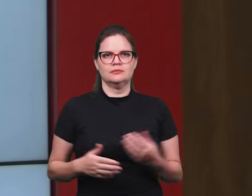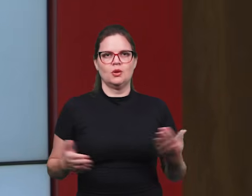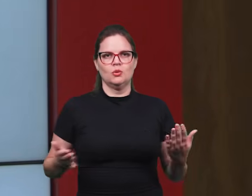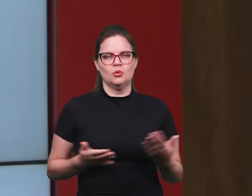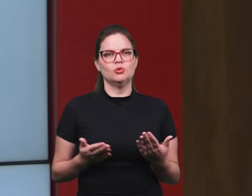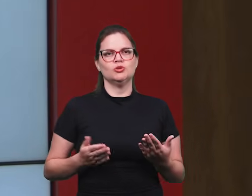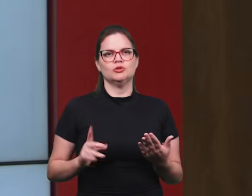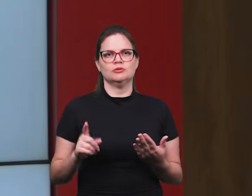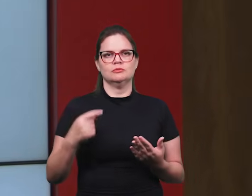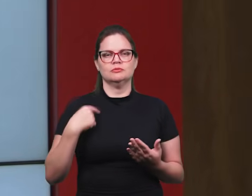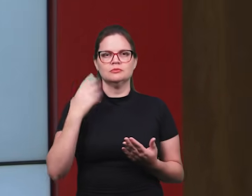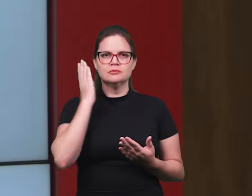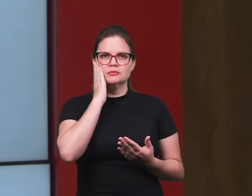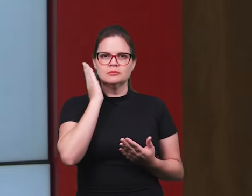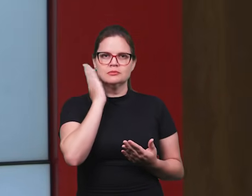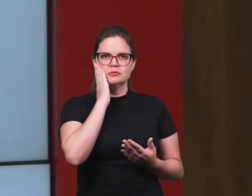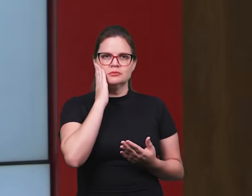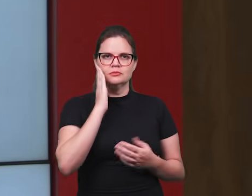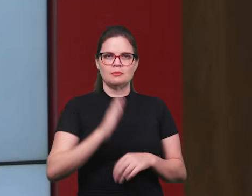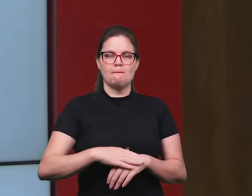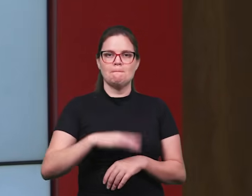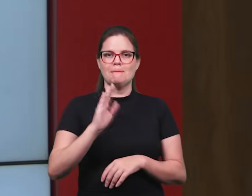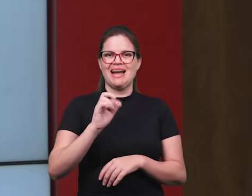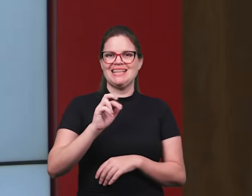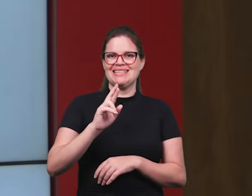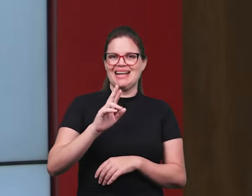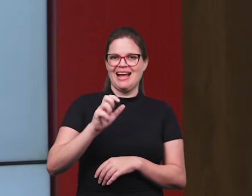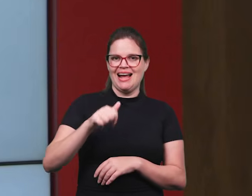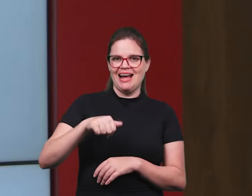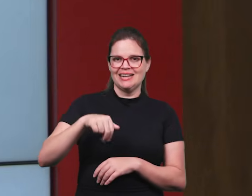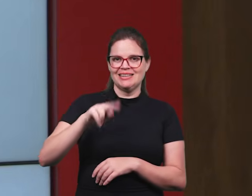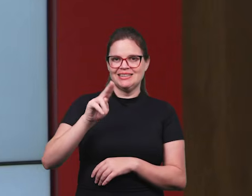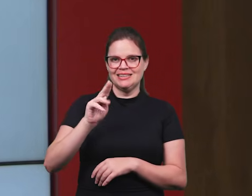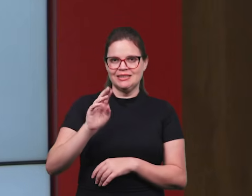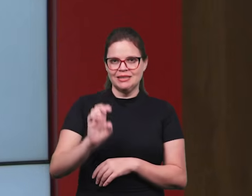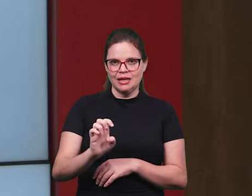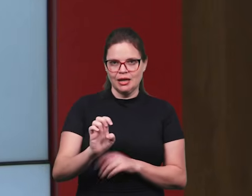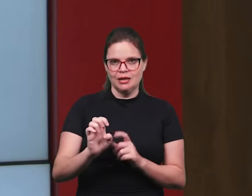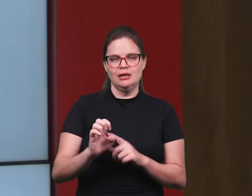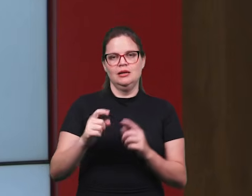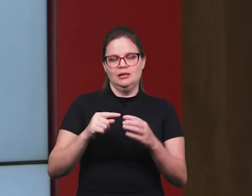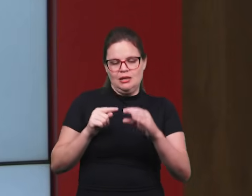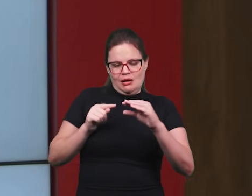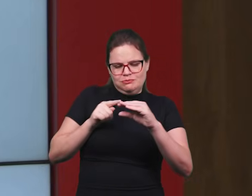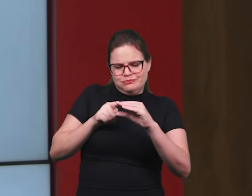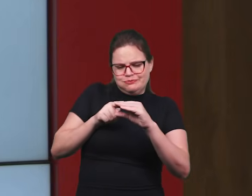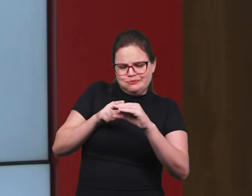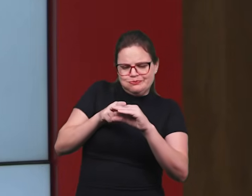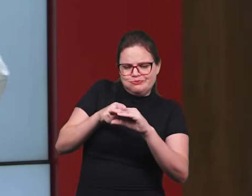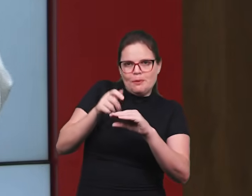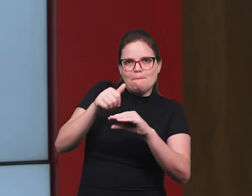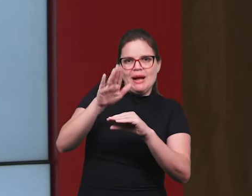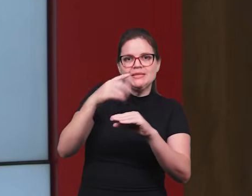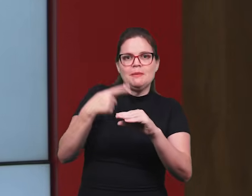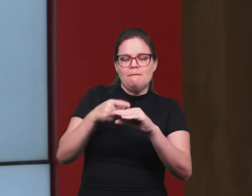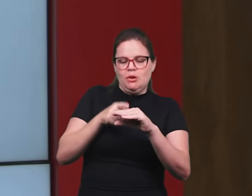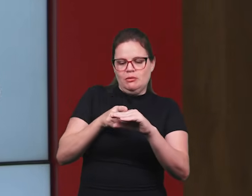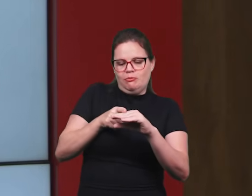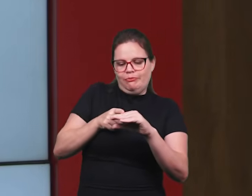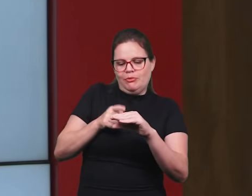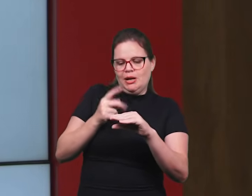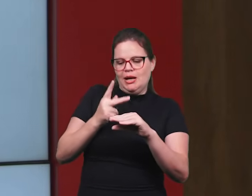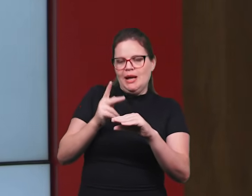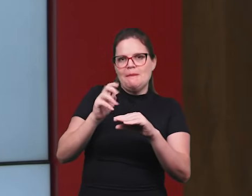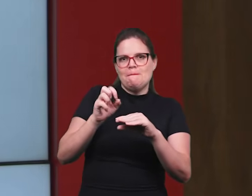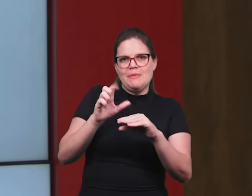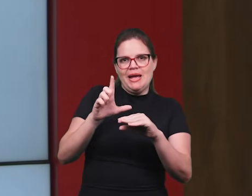Habitualmente, hoje, se faz muito mais raquianestesia do que anestesia peridural. Antigamente, a sua peridural era